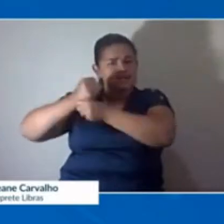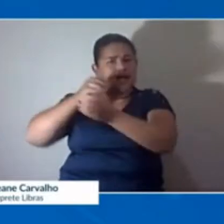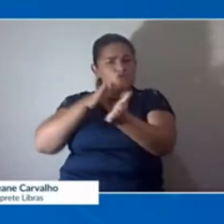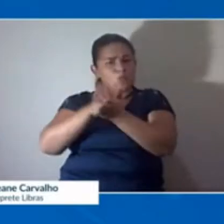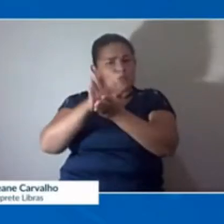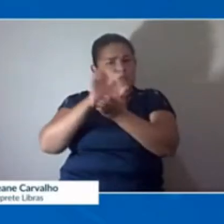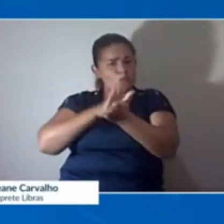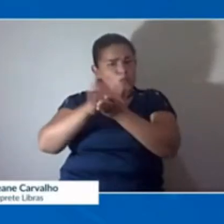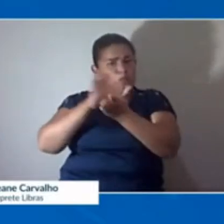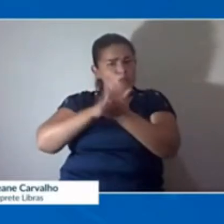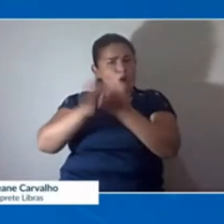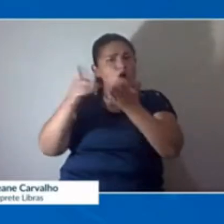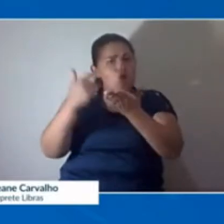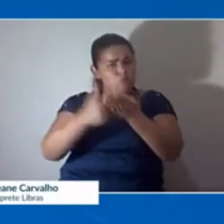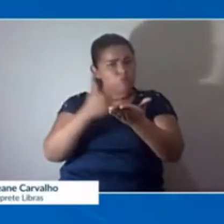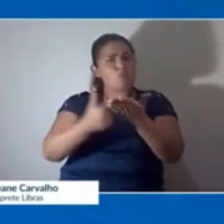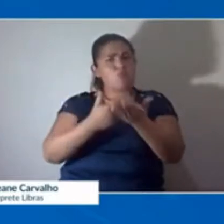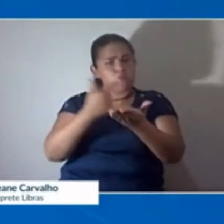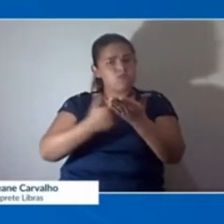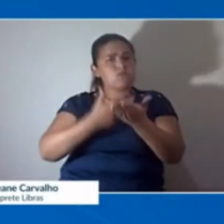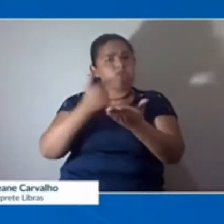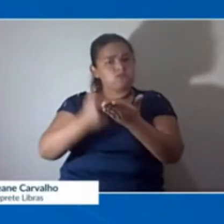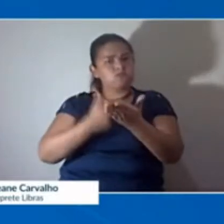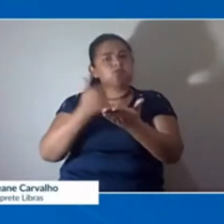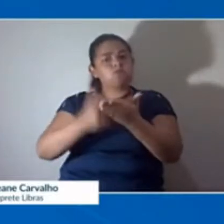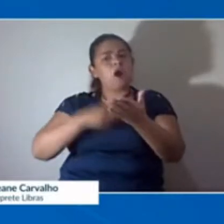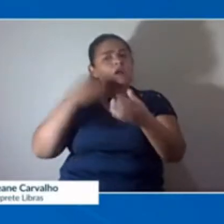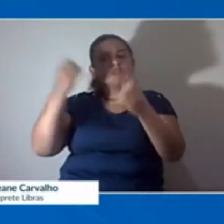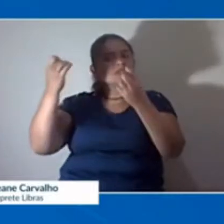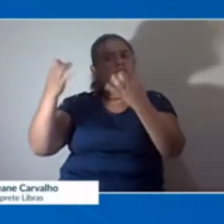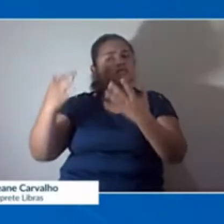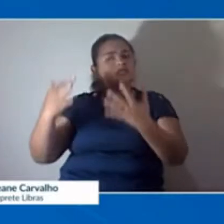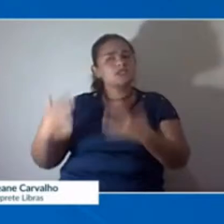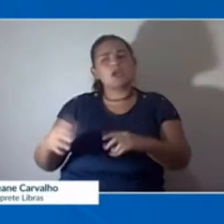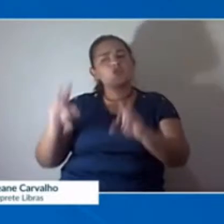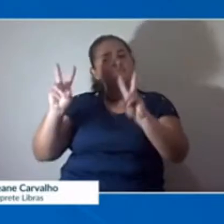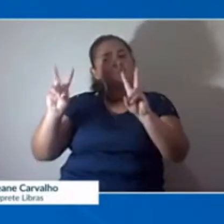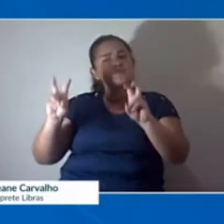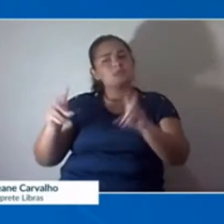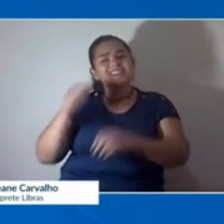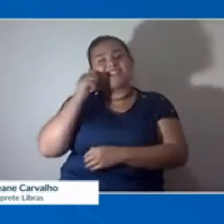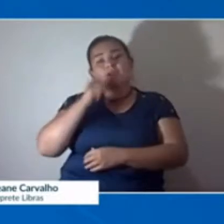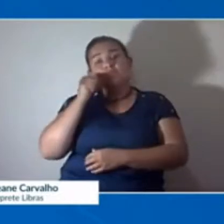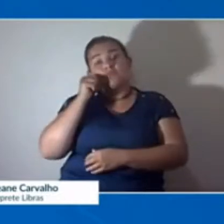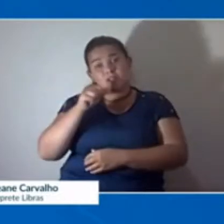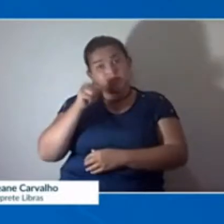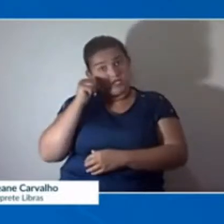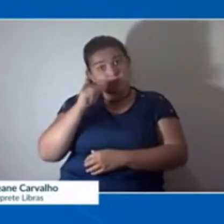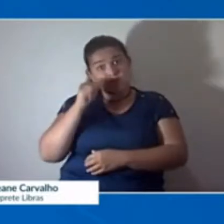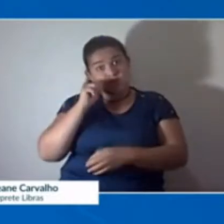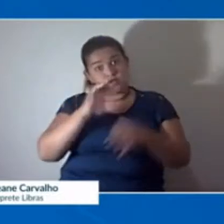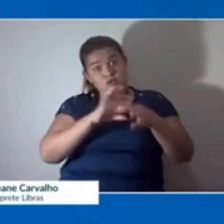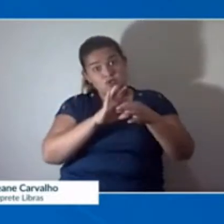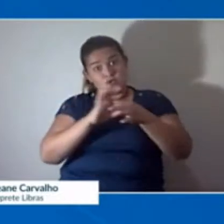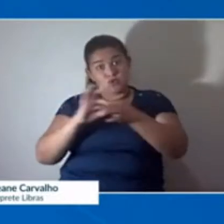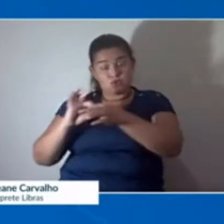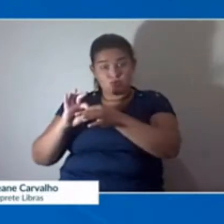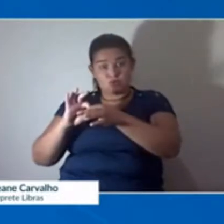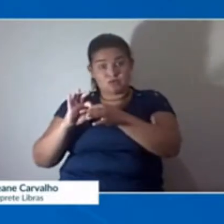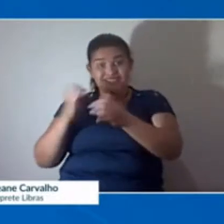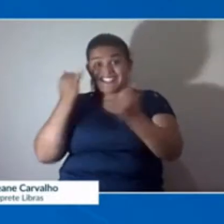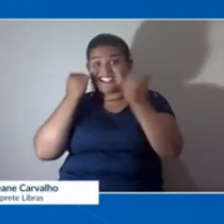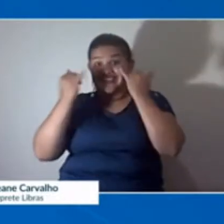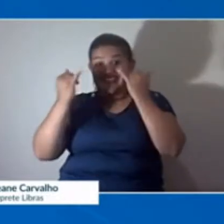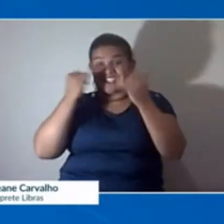um livro, né, tratando exatamente das mulheres no contexto das mulheres realizadoras no contexto